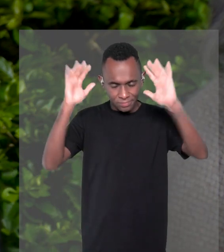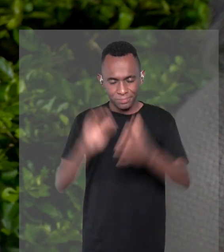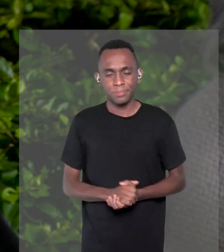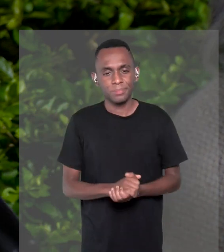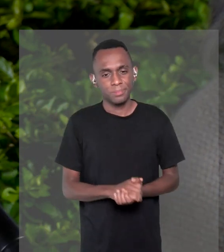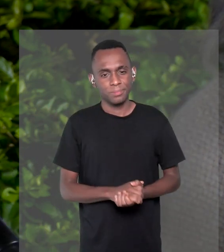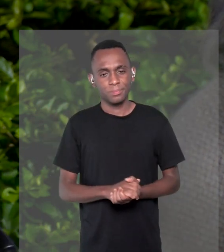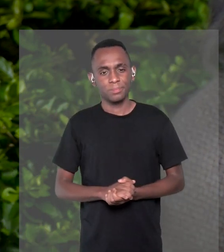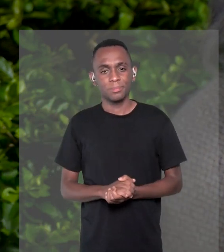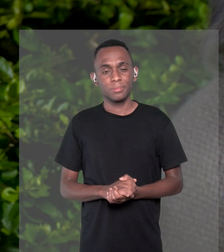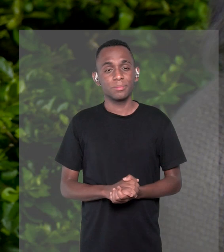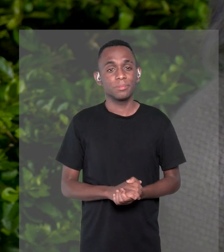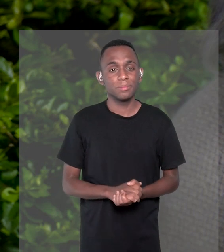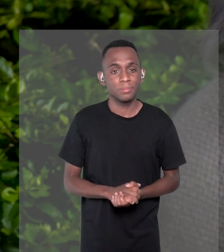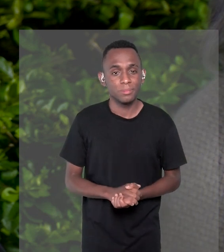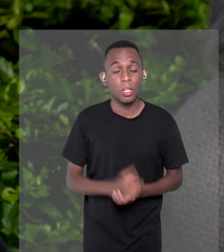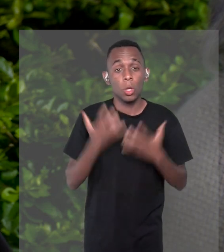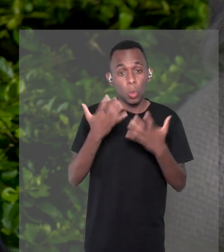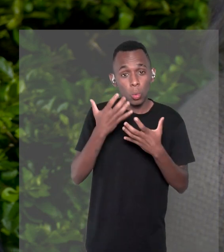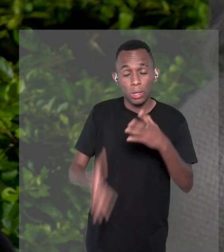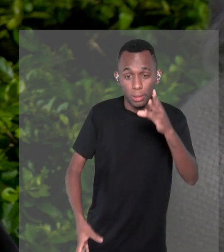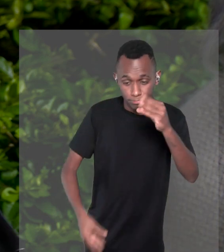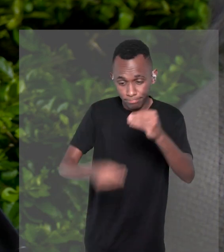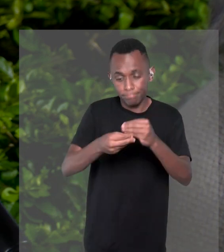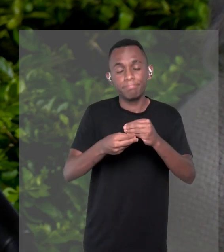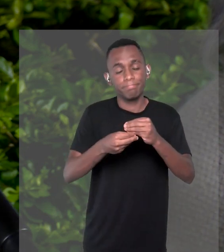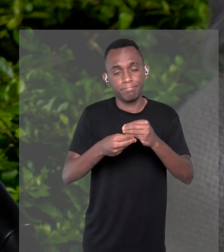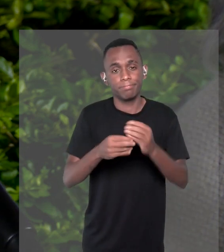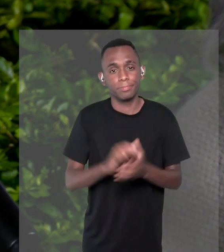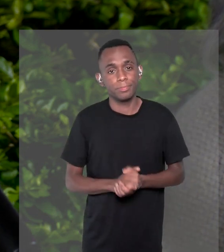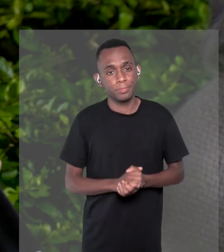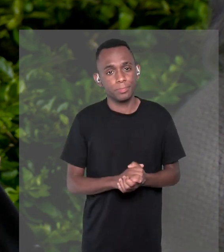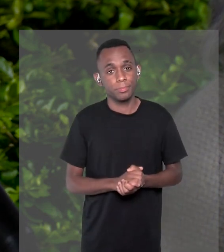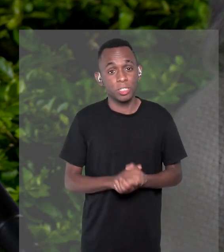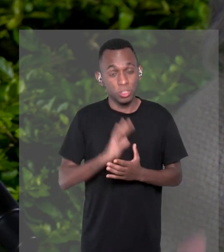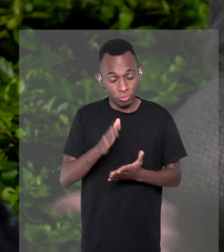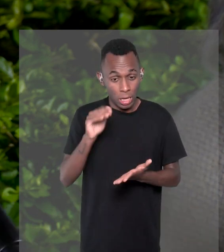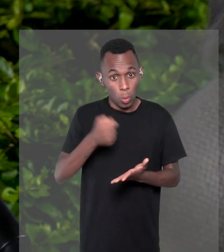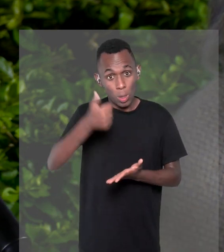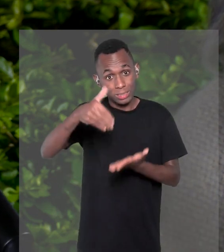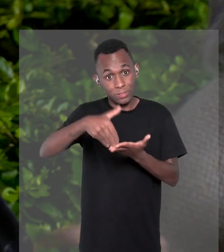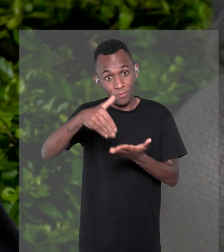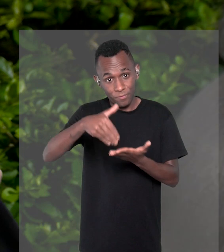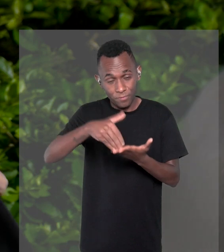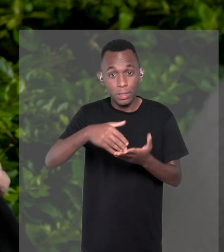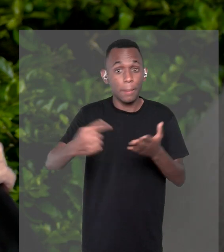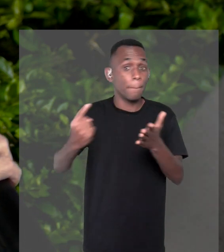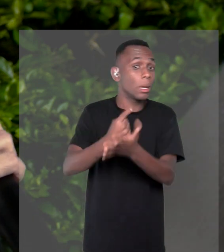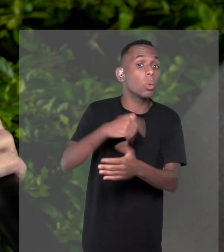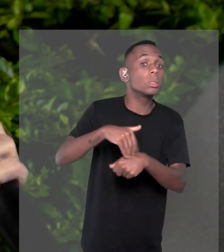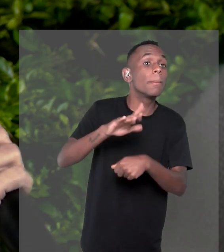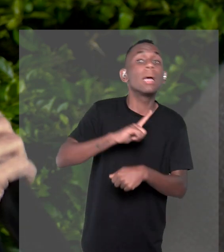somos responsáveis, como toda a humanidade, pelas coisas de desumanidades que somos. Mas nós,